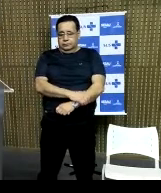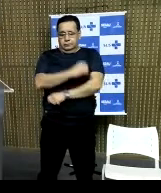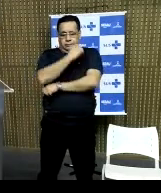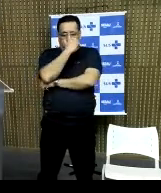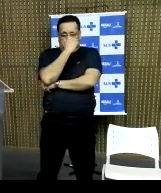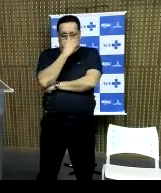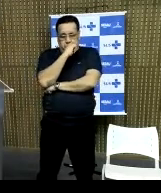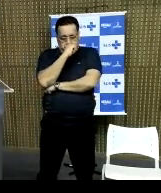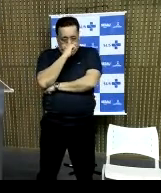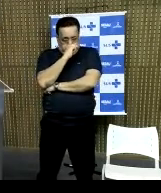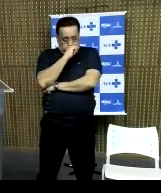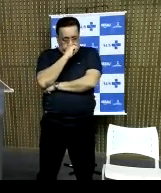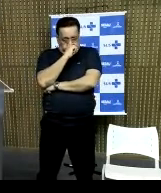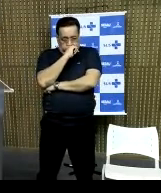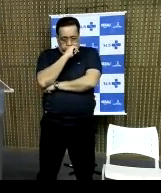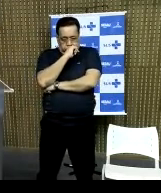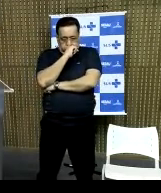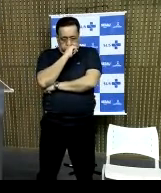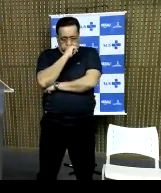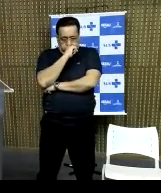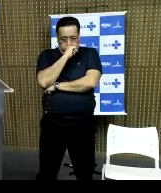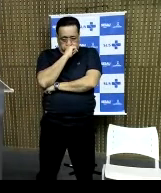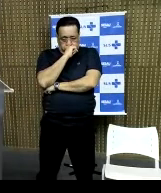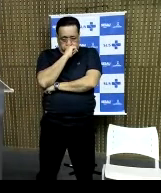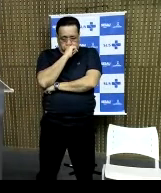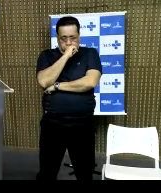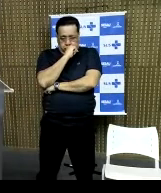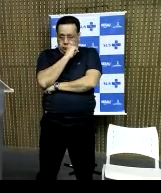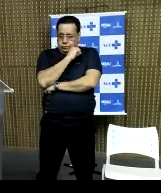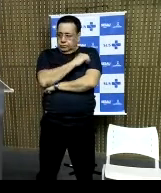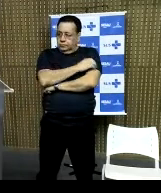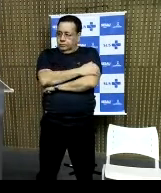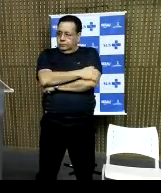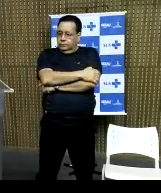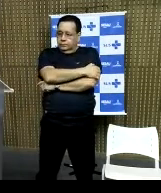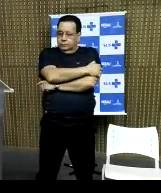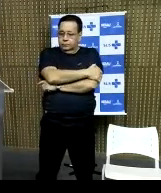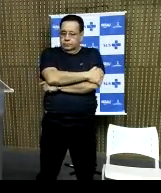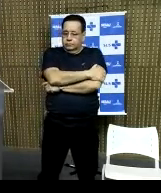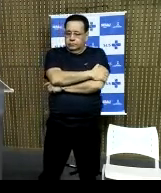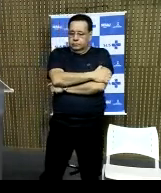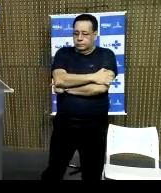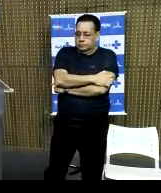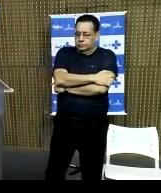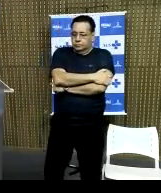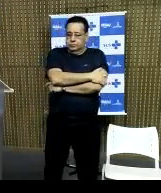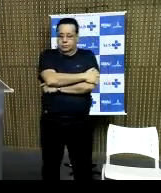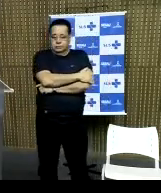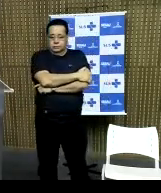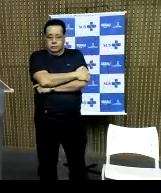semestre, porque a gente está com... Primeiro, a gente tem uma certa